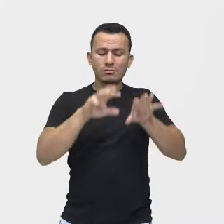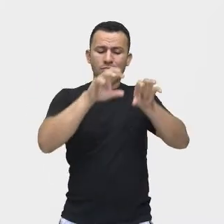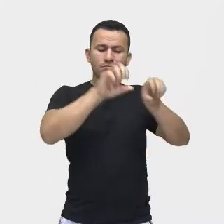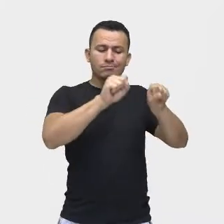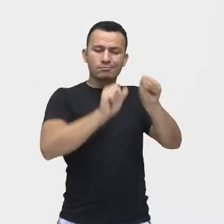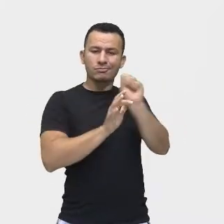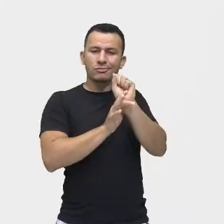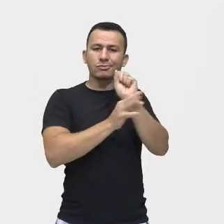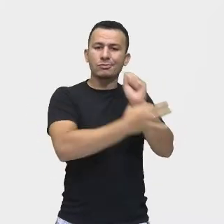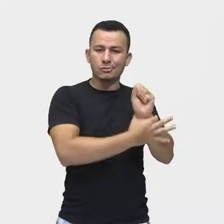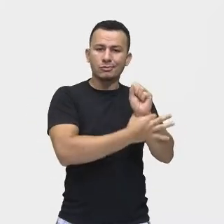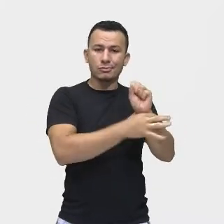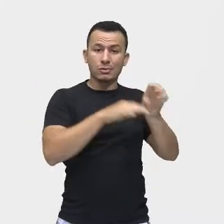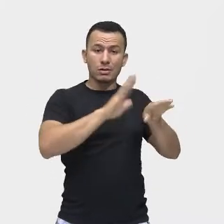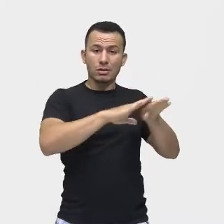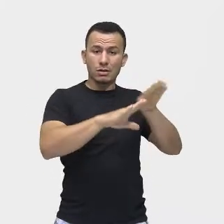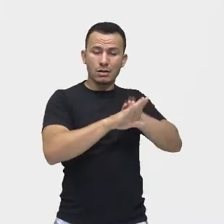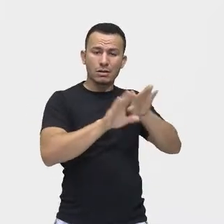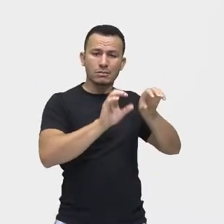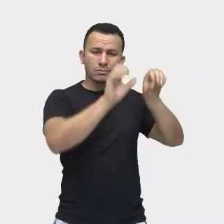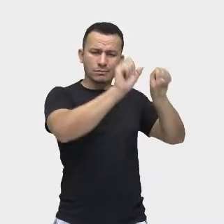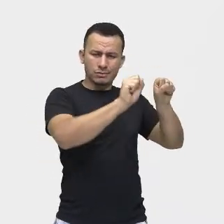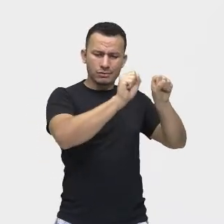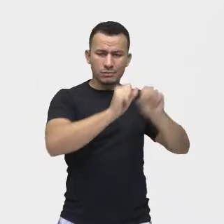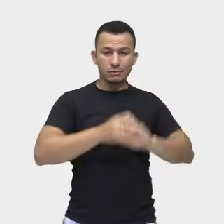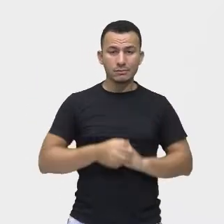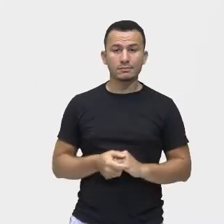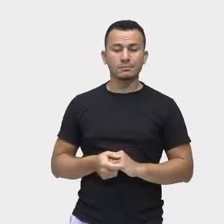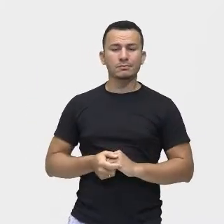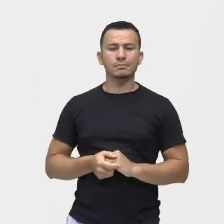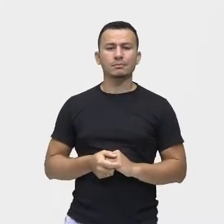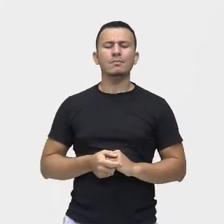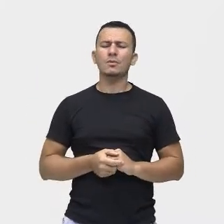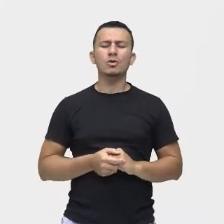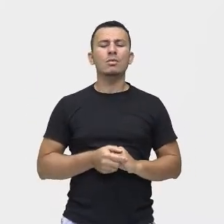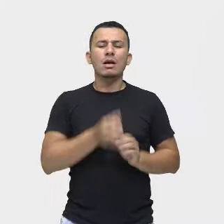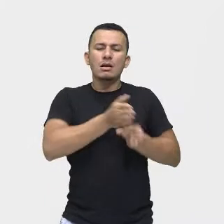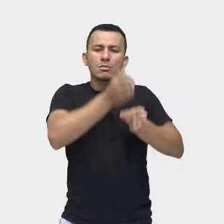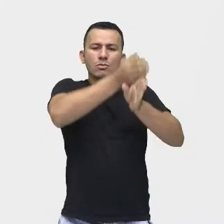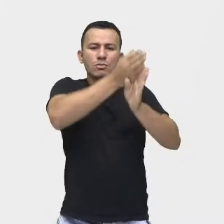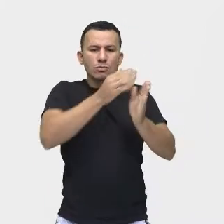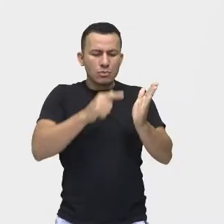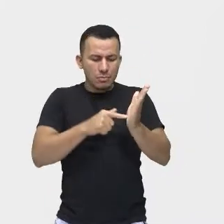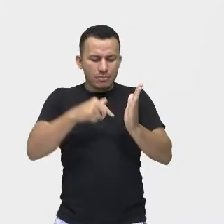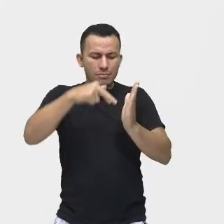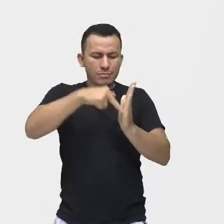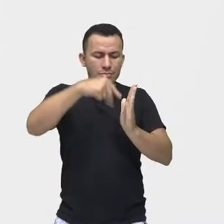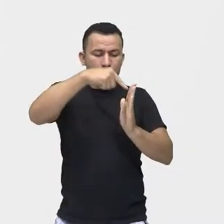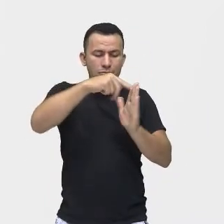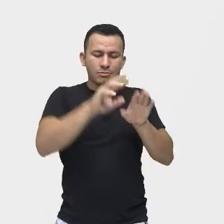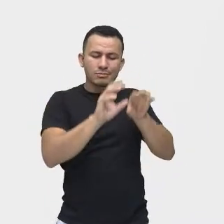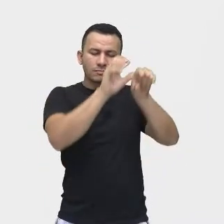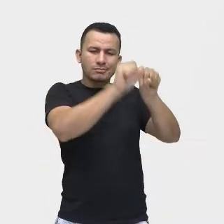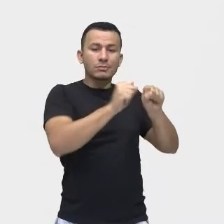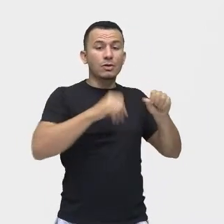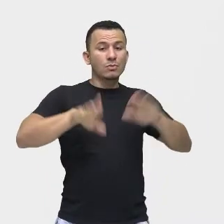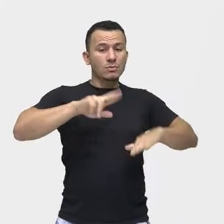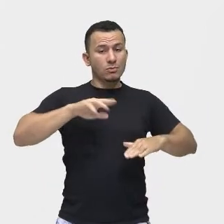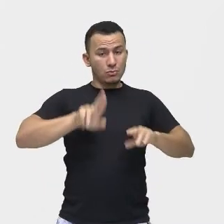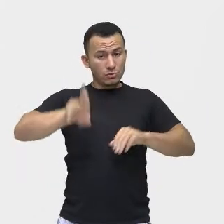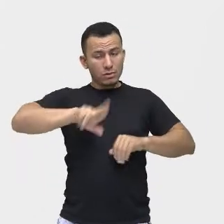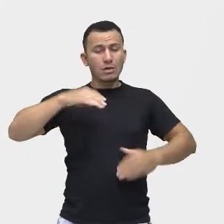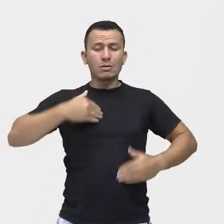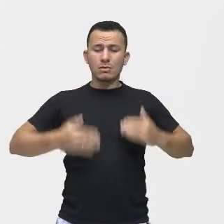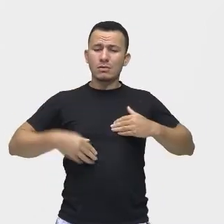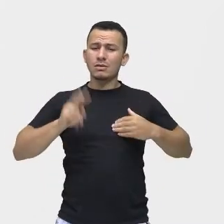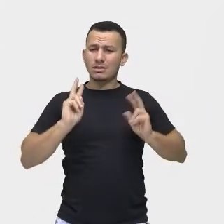e agarra-se com as mãos e sobe-se o muro, né? Ou seja, para subir o muro utilizando o próprio corpo. Tem o salto